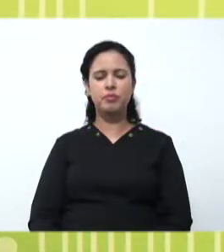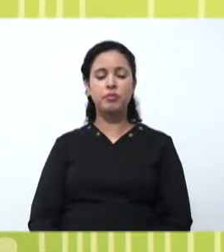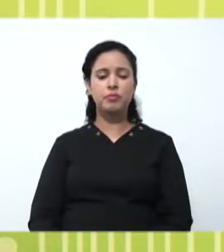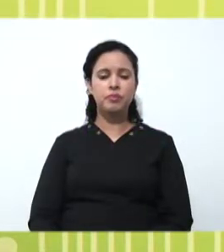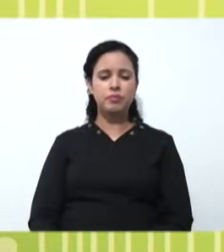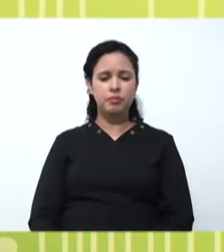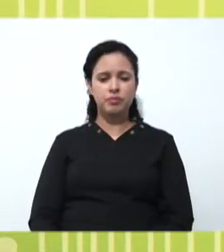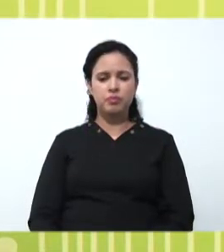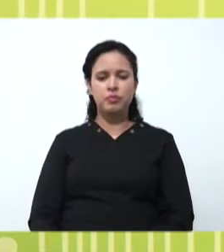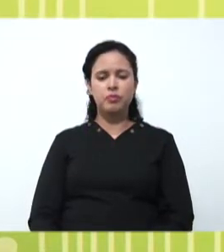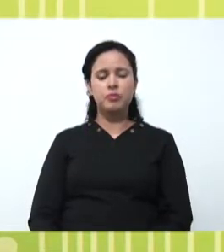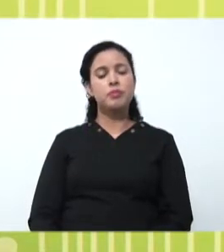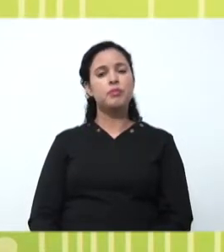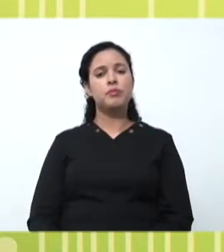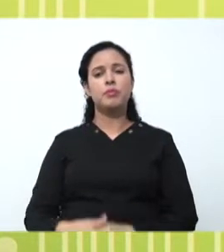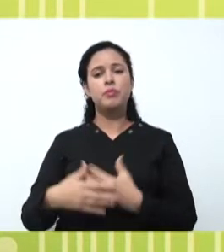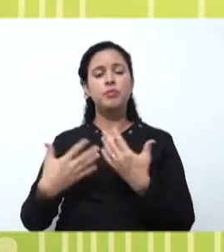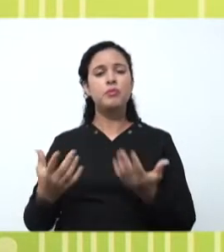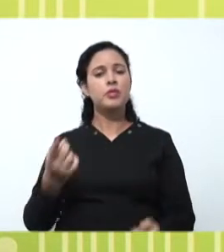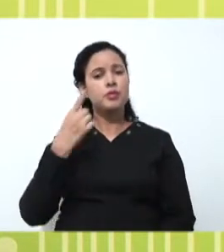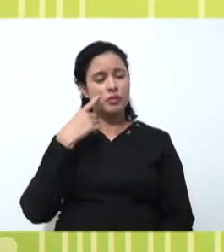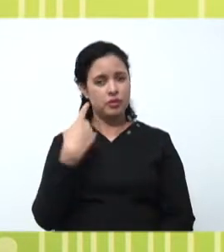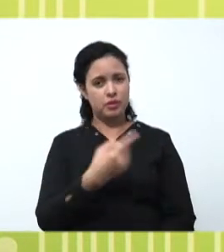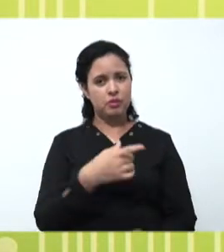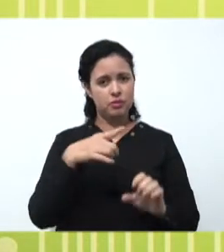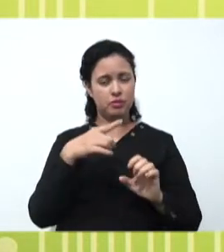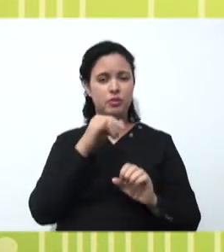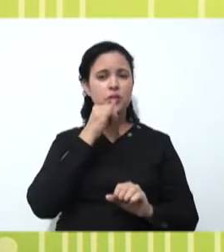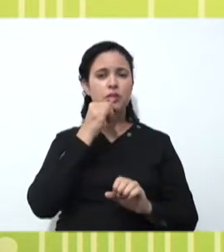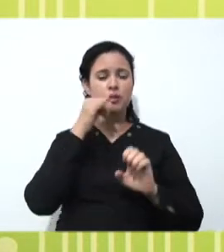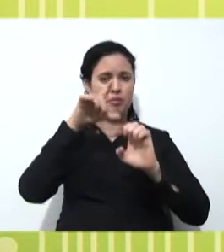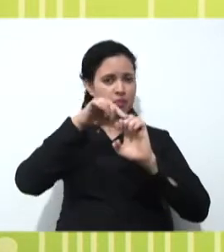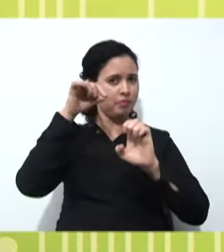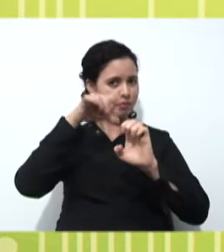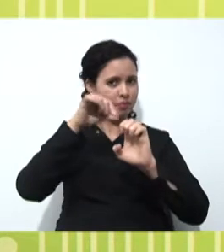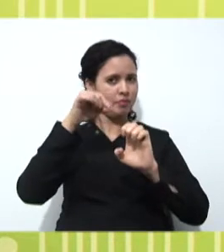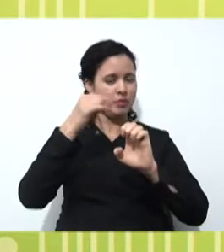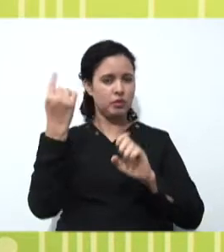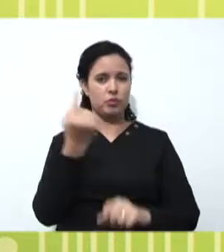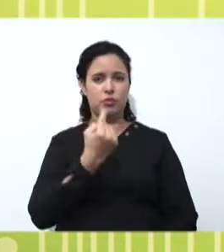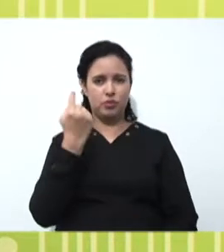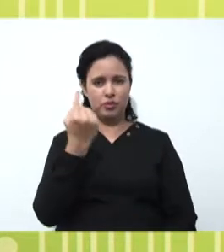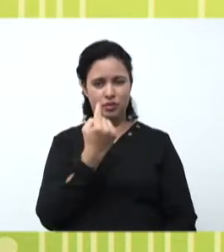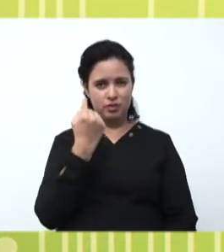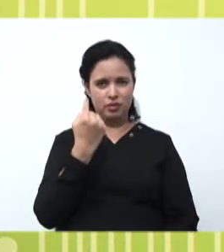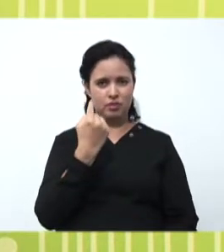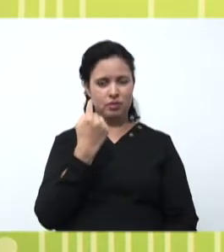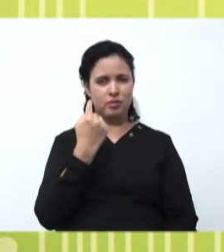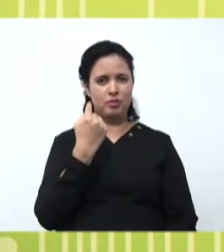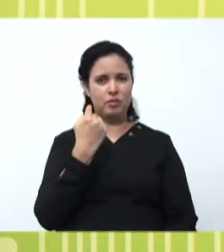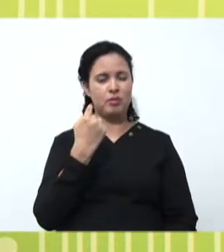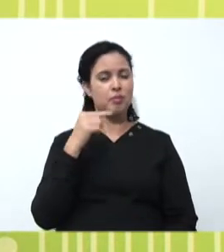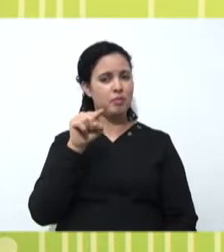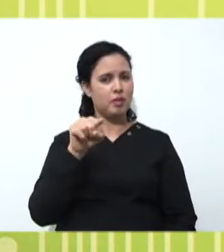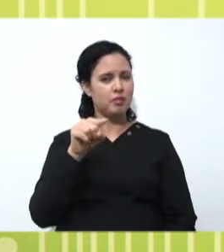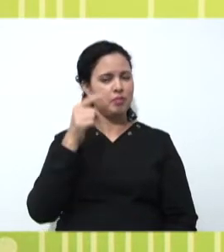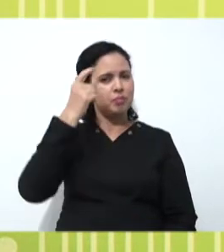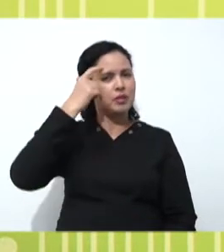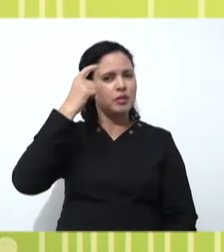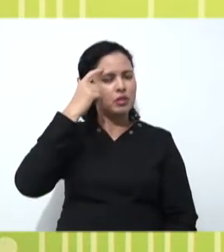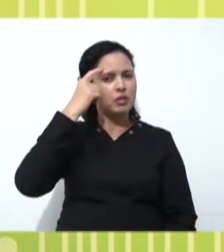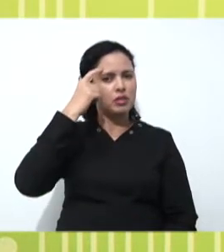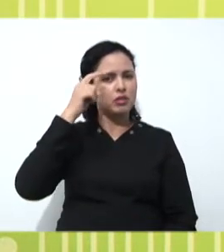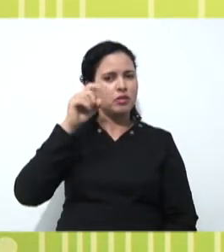Então a gente viu aí um exemplo de empreendedor, só que é um empreendedor sozinho. Mas não se engane, se você vai abrir